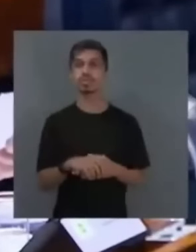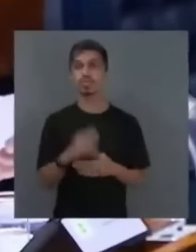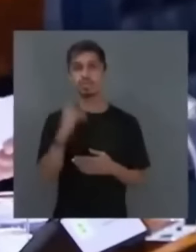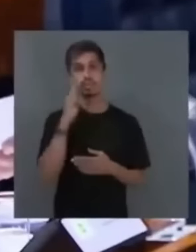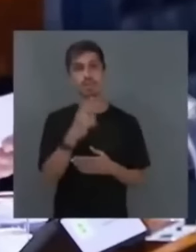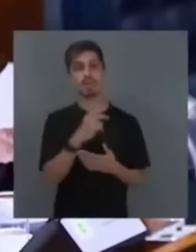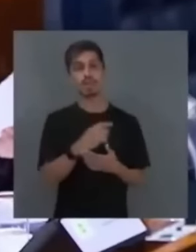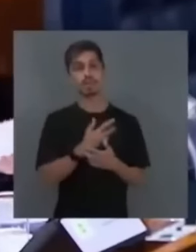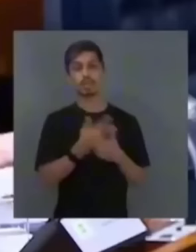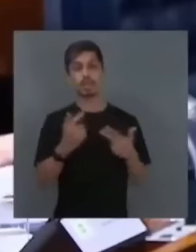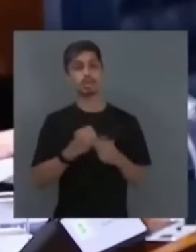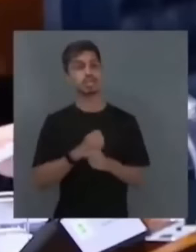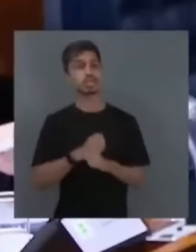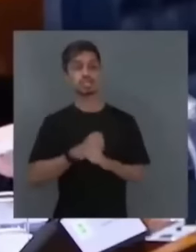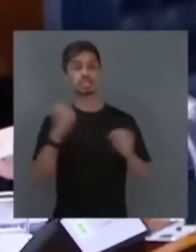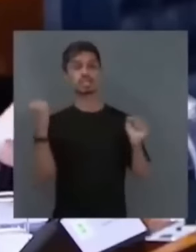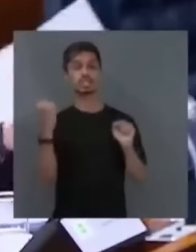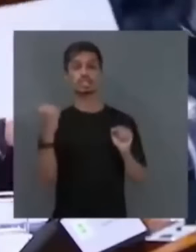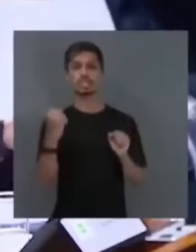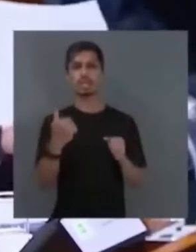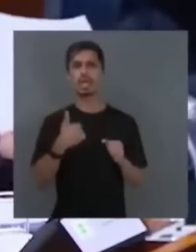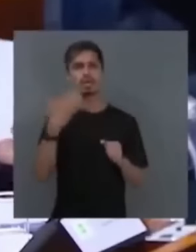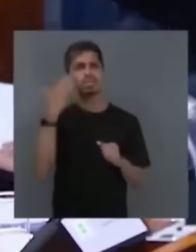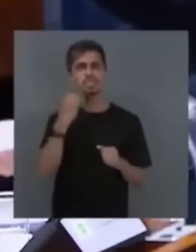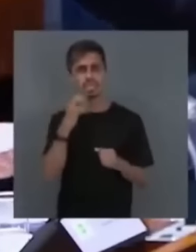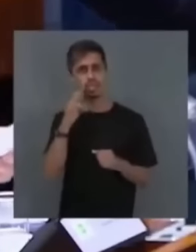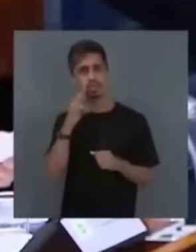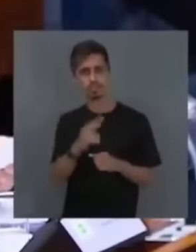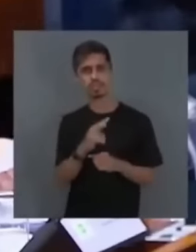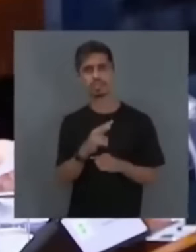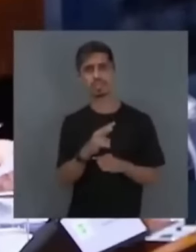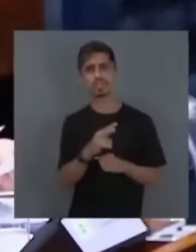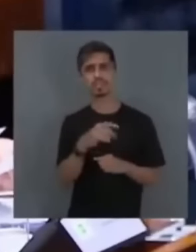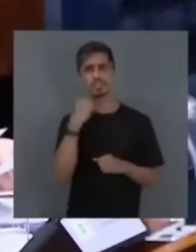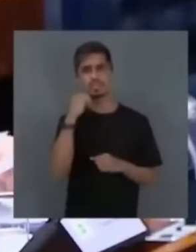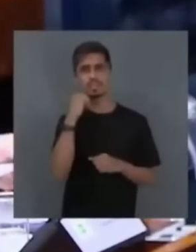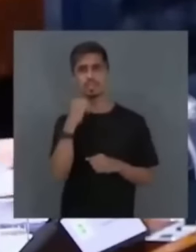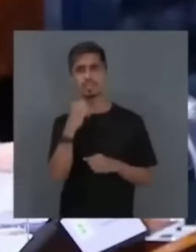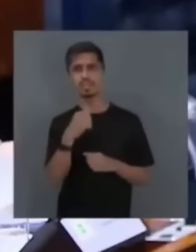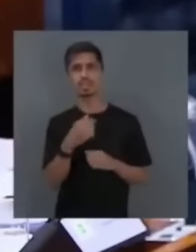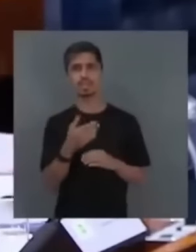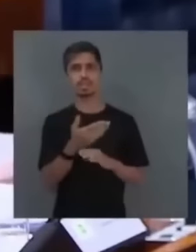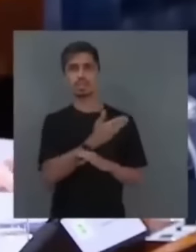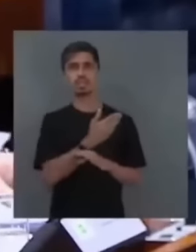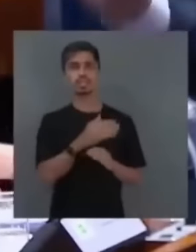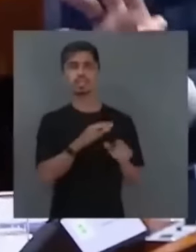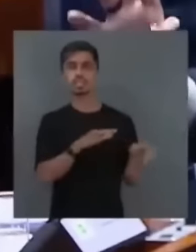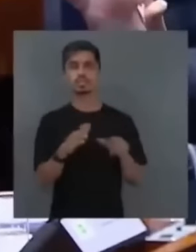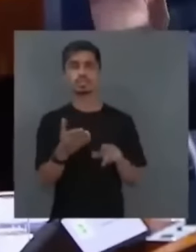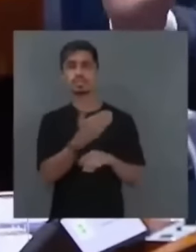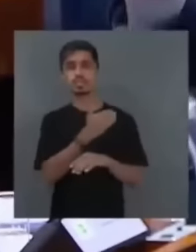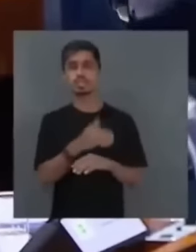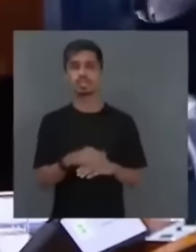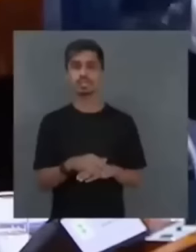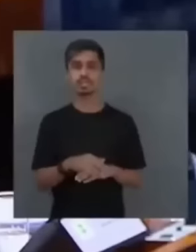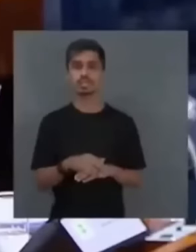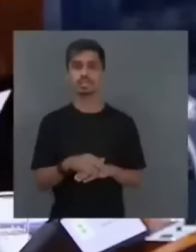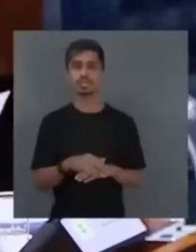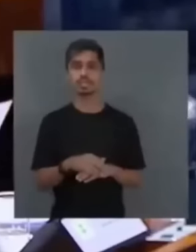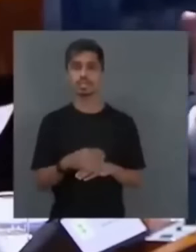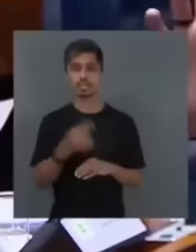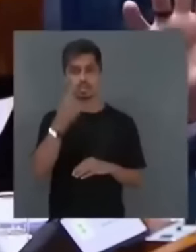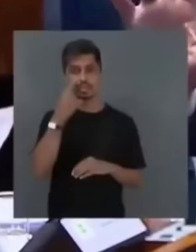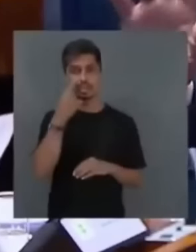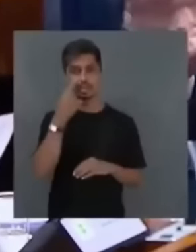acontecimentos extraordinários. Eu sei, eu ainda ouvi, senador Otto, um dia desse, aqui semana passada, já estava acontecendo no Rio Grande do Sul, eu